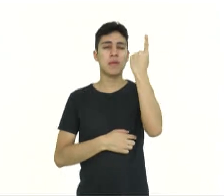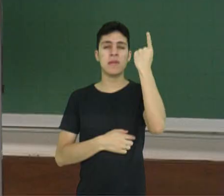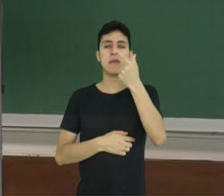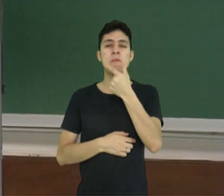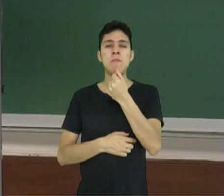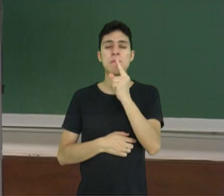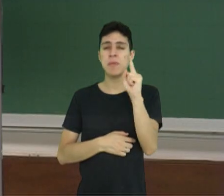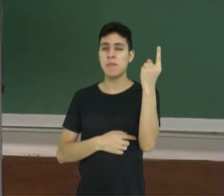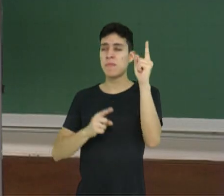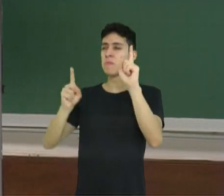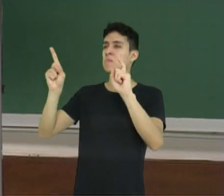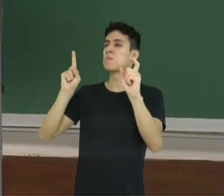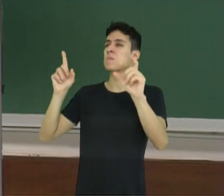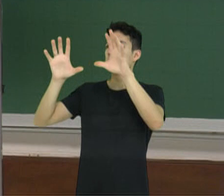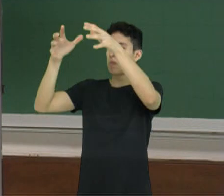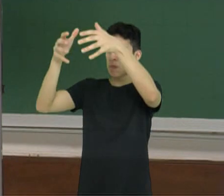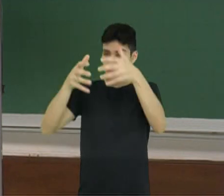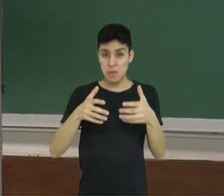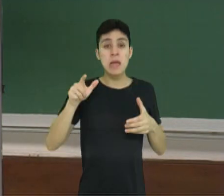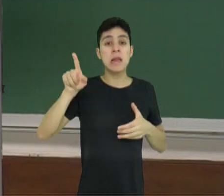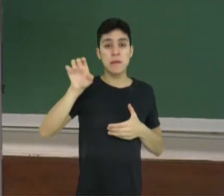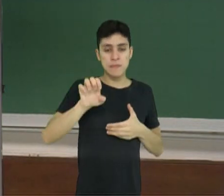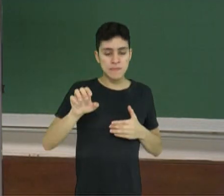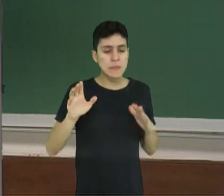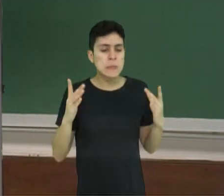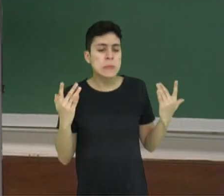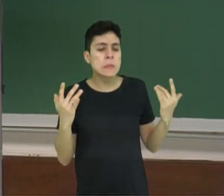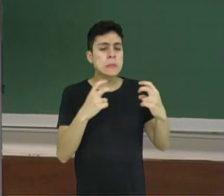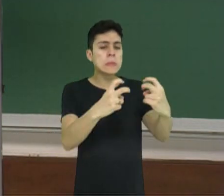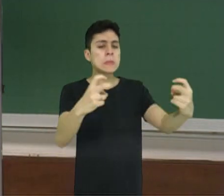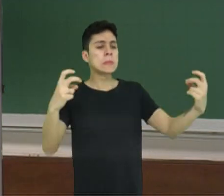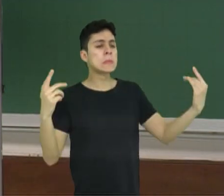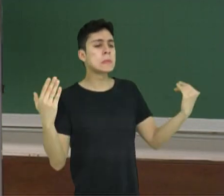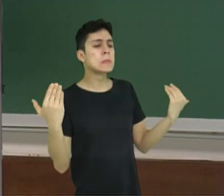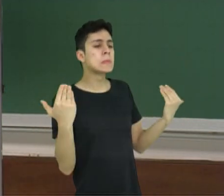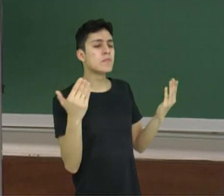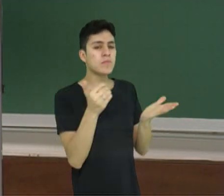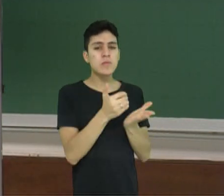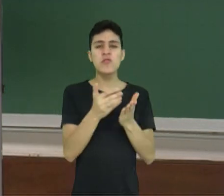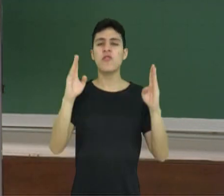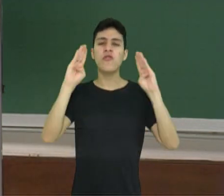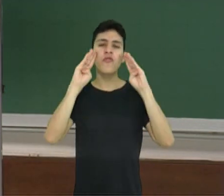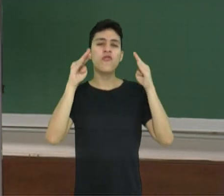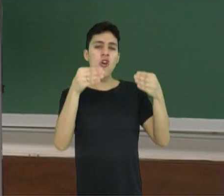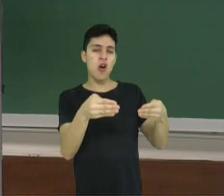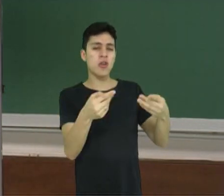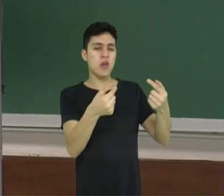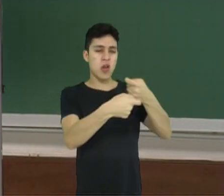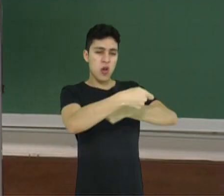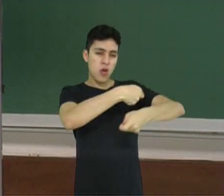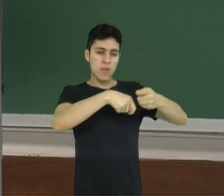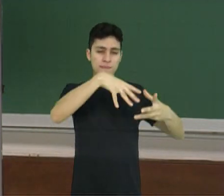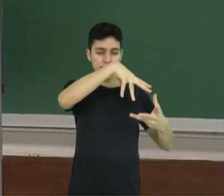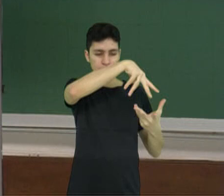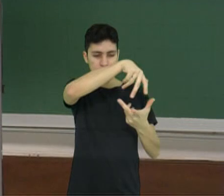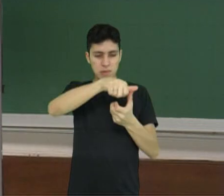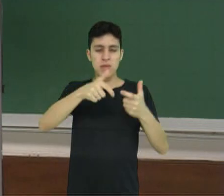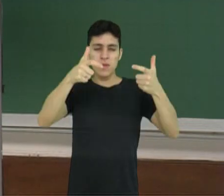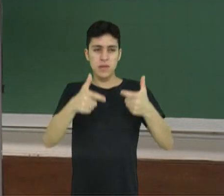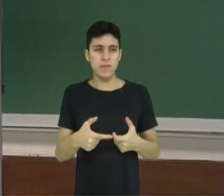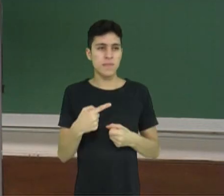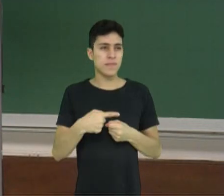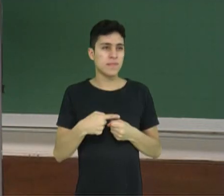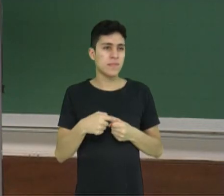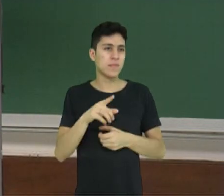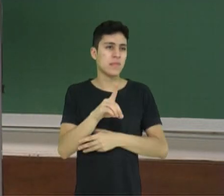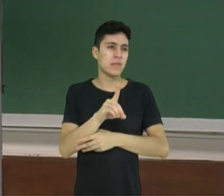para falar sobre economia, sobre os planos econômicos mundiais, que deu origem ao Fórum Econômico Mundial, que acontece hoje na cidade de